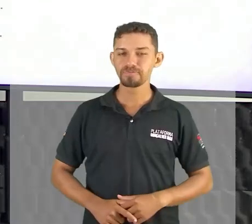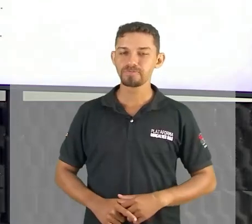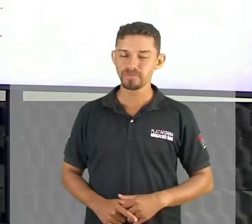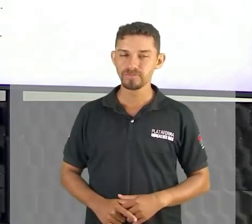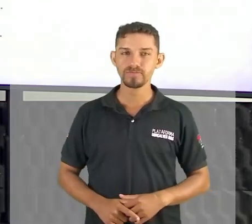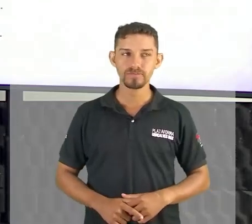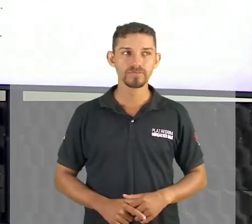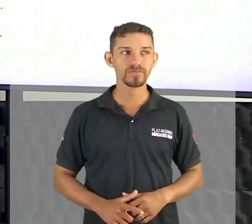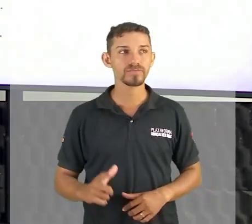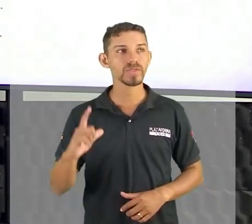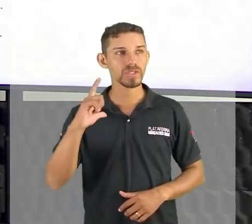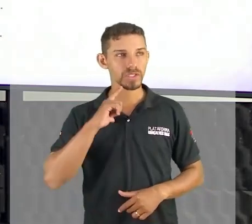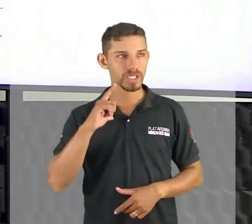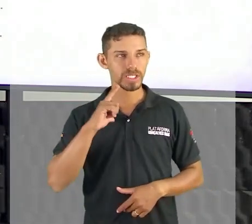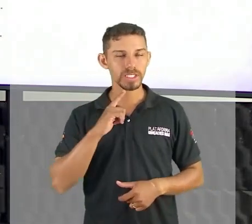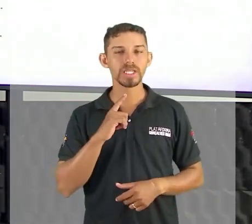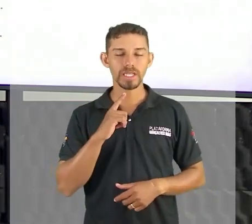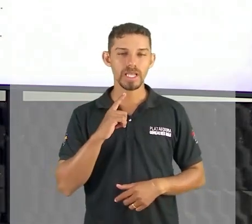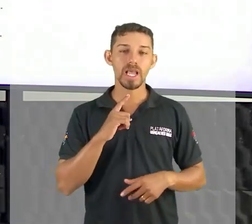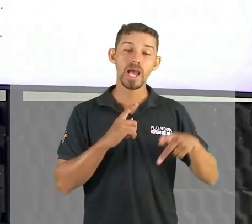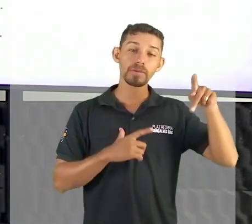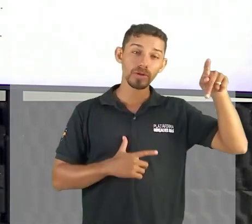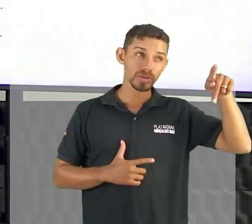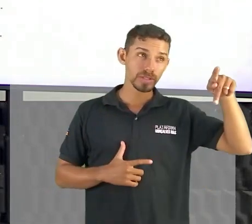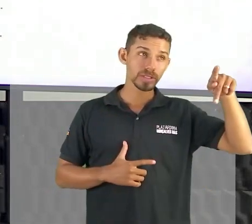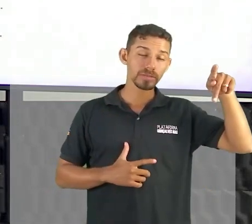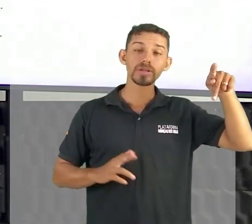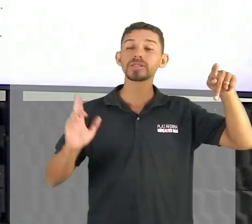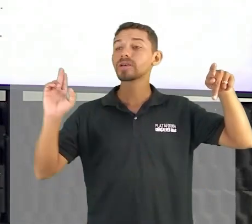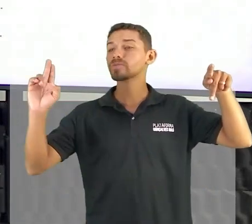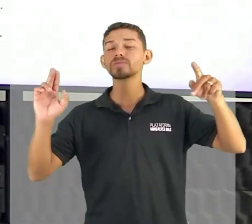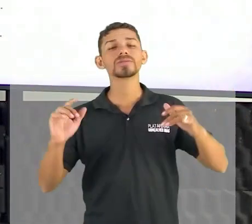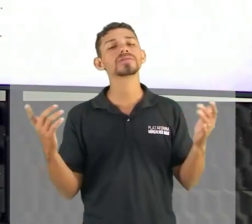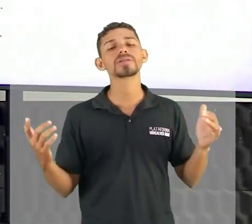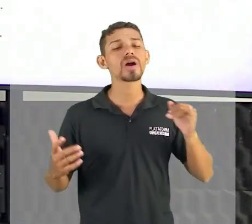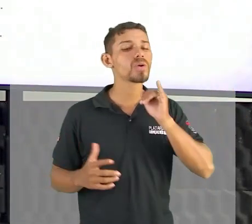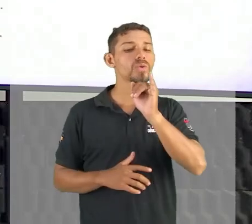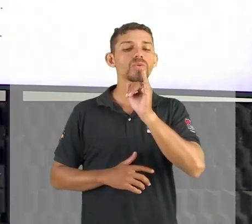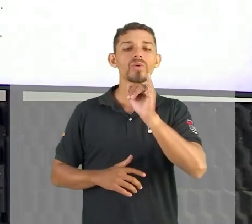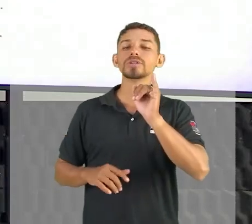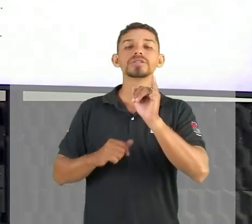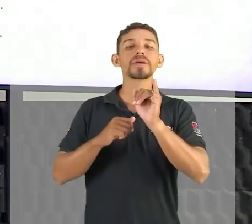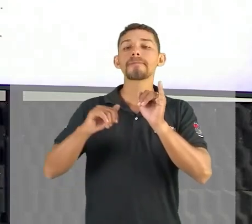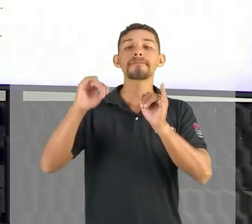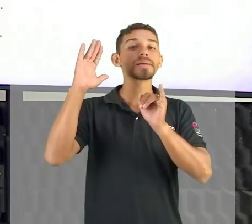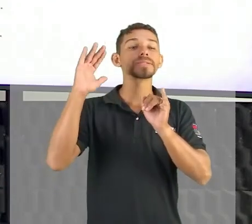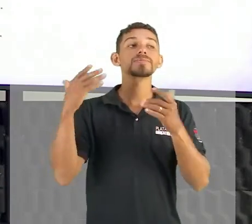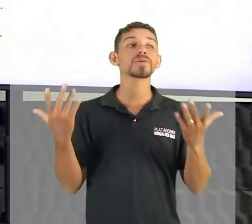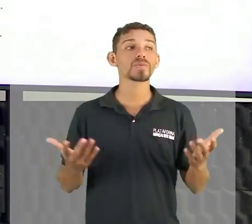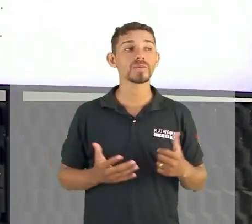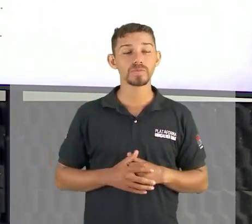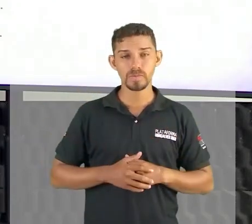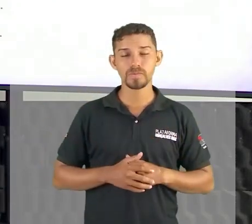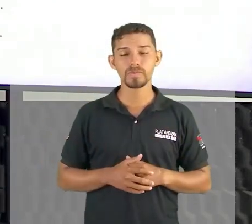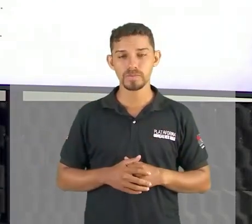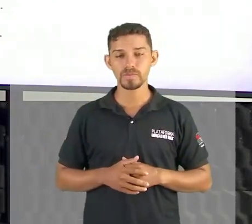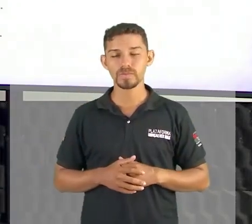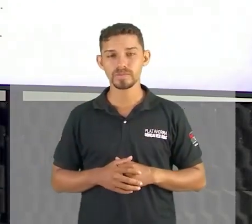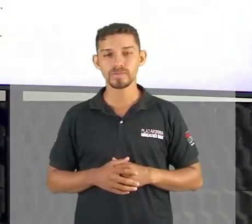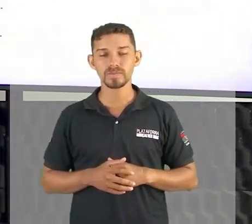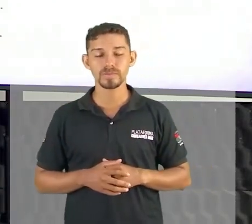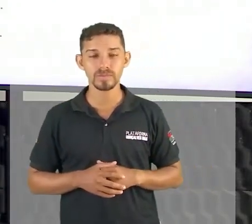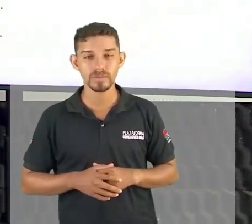a potência deu a tensão e quer saber qual é a corrente máxima que